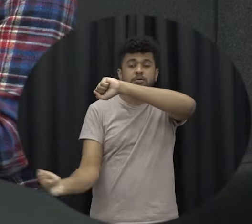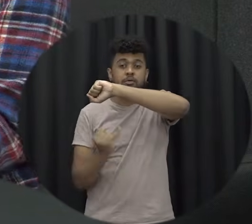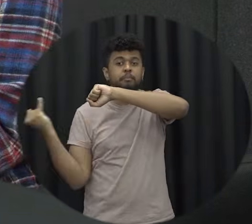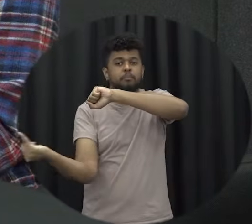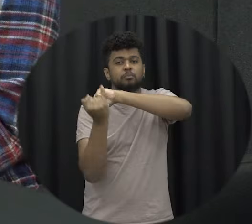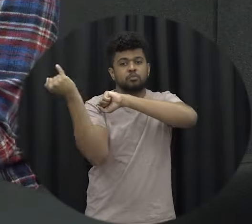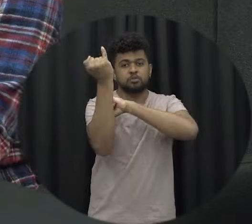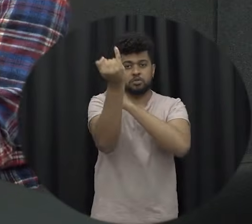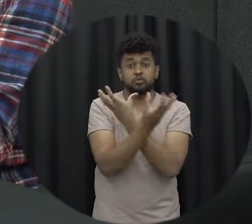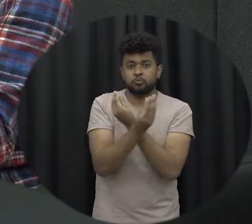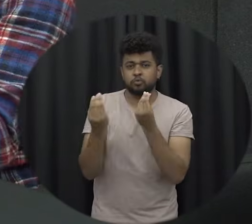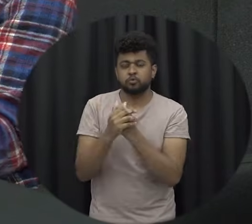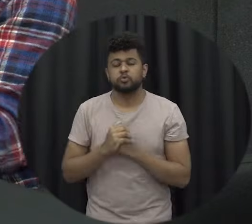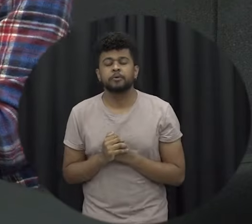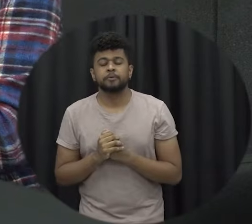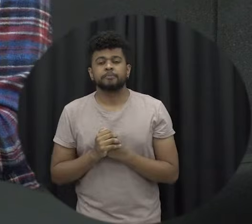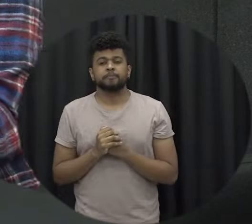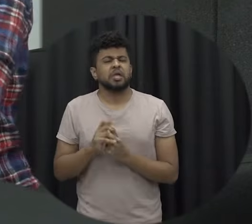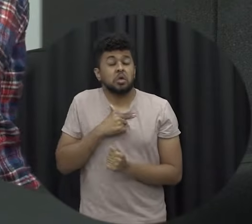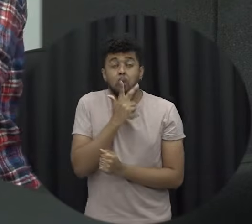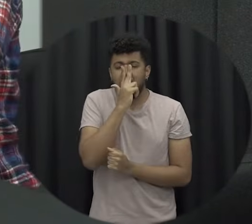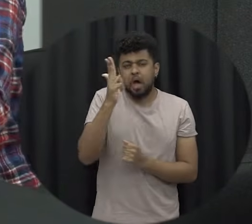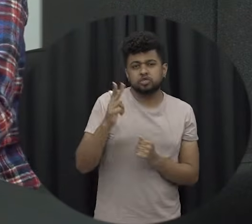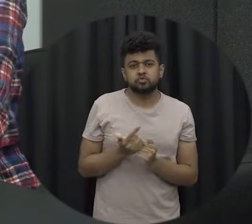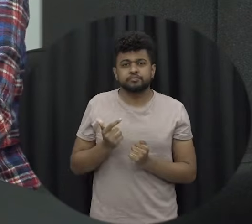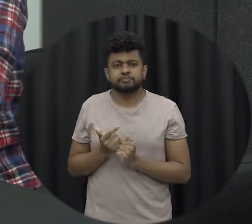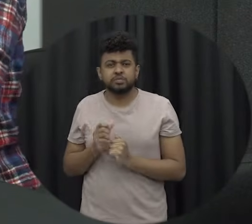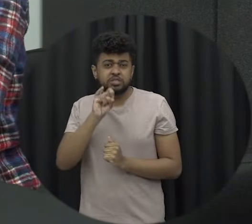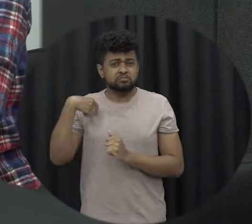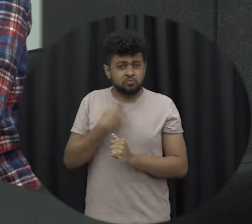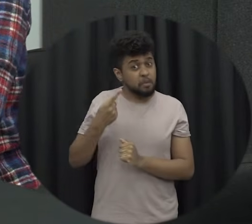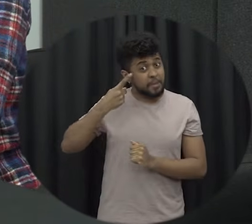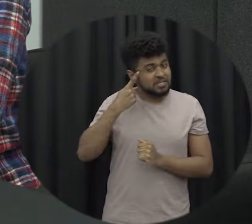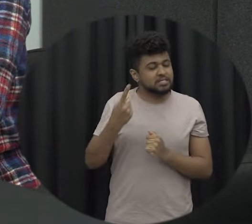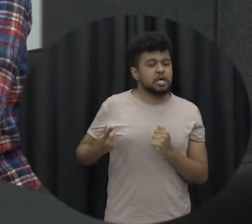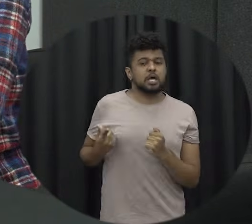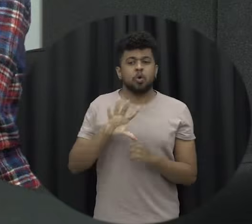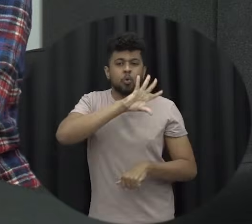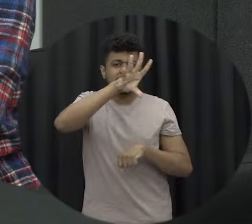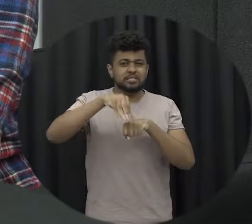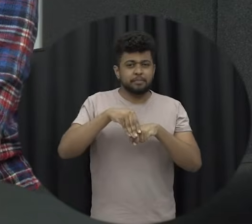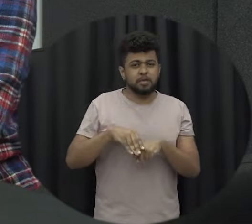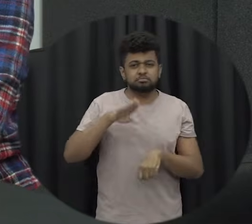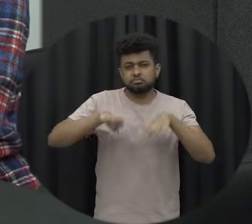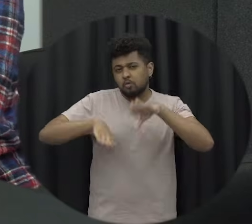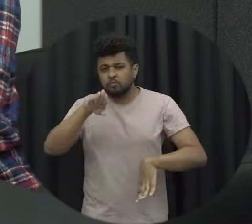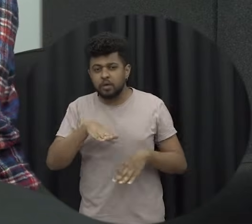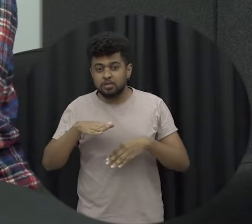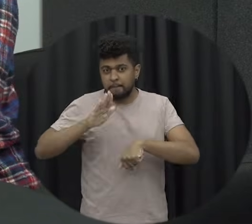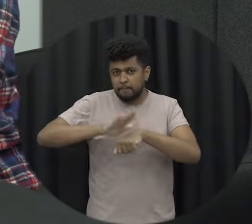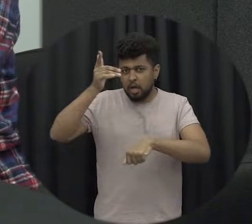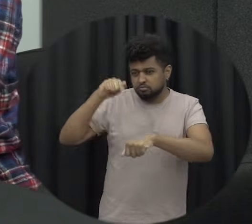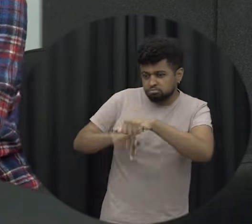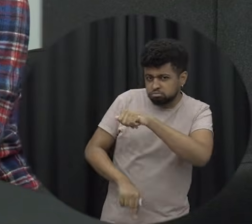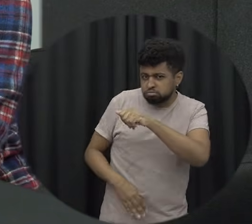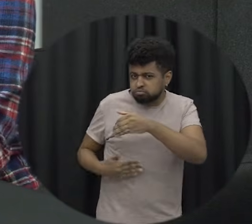Acho que, se a gente for pensar assim, em conhecimentos talvez um pouco mais avançados, eu acho que a gente precisaria pensar